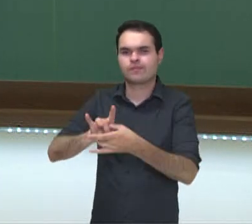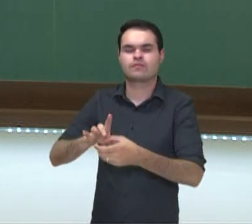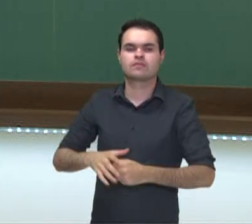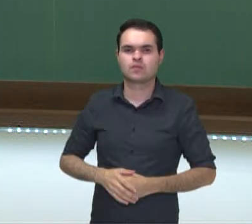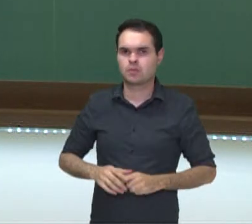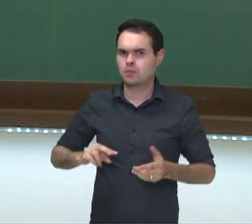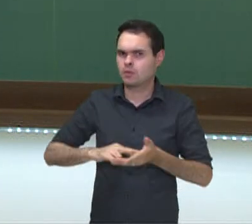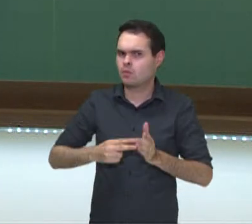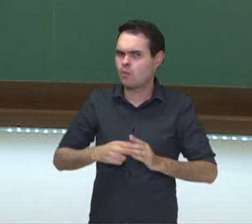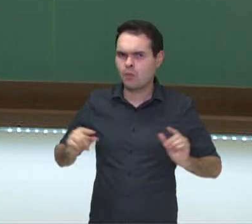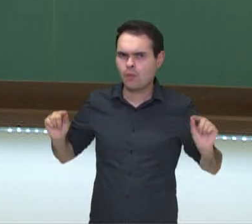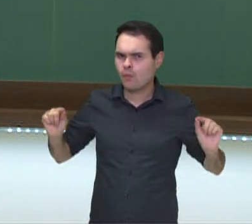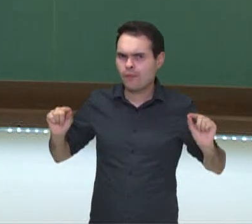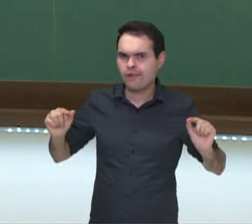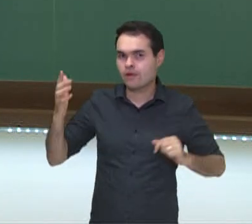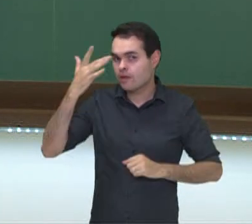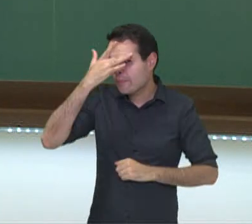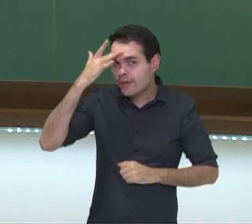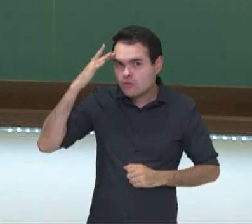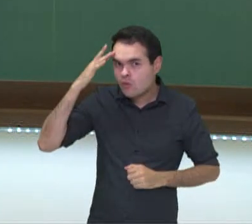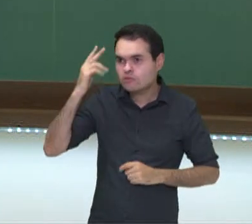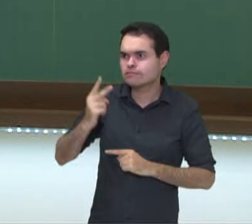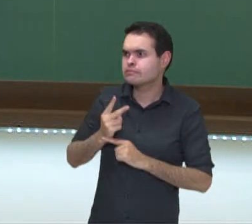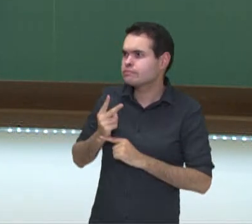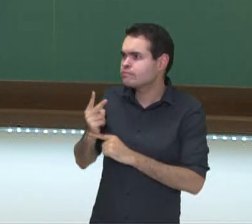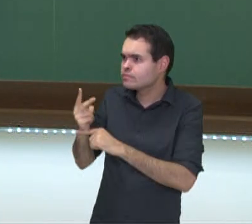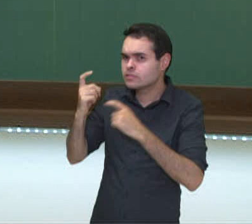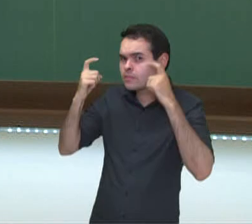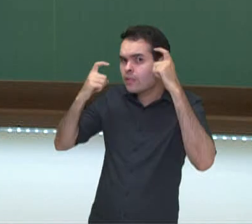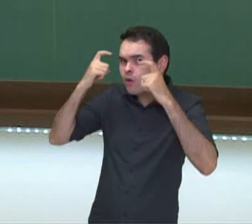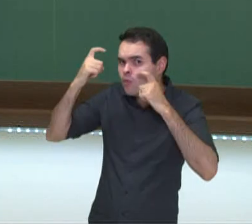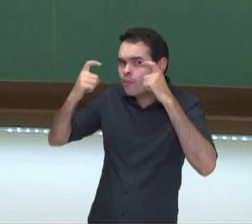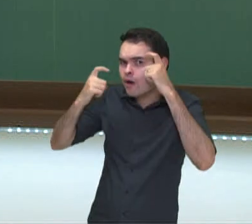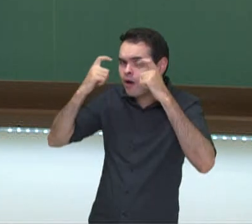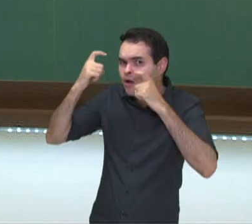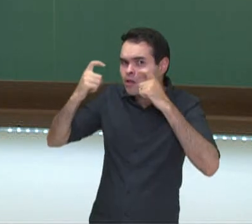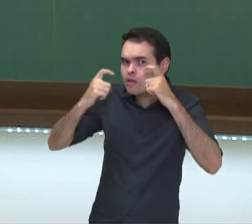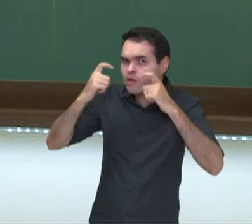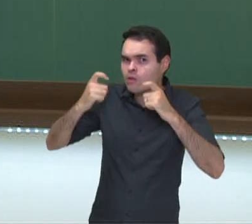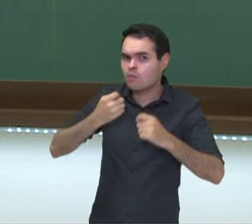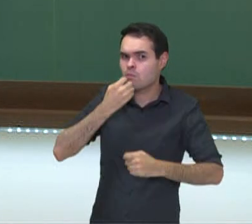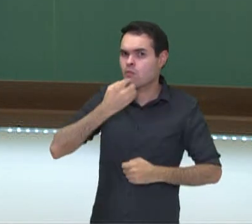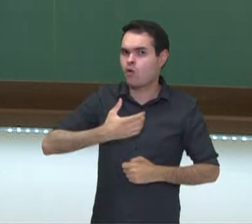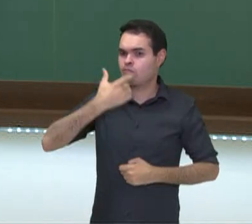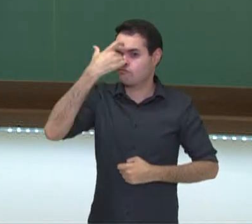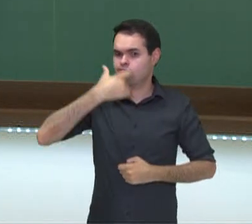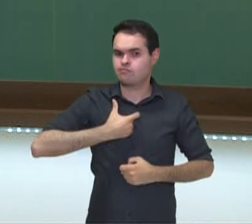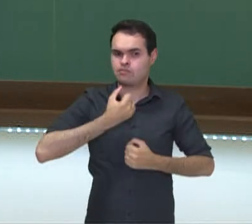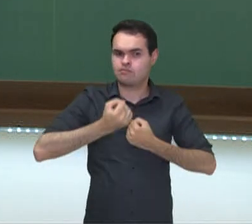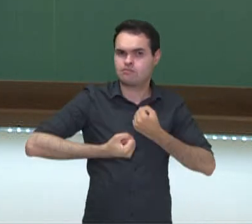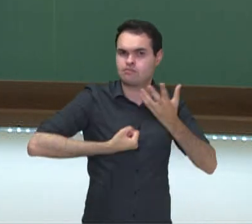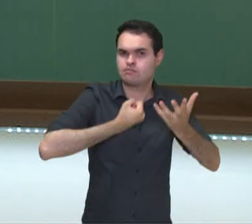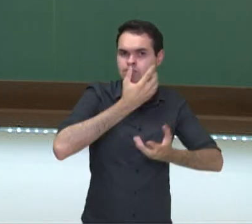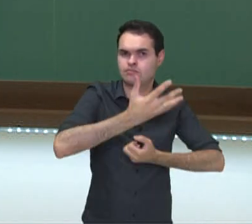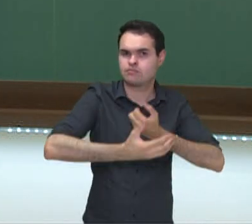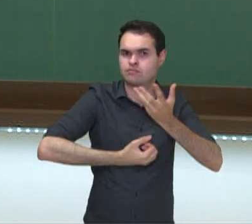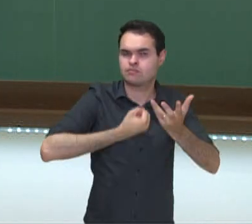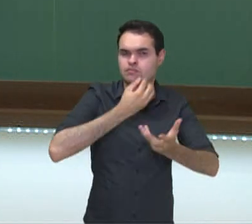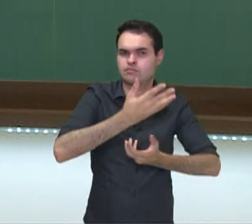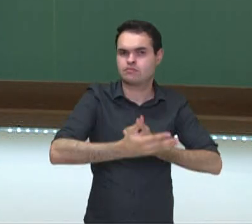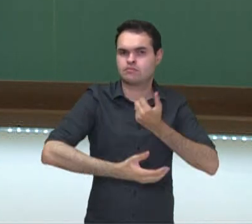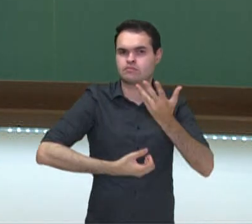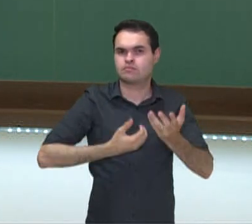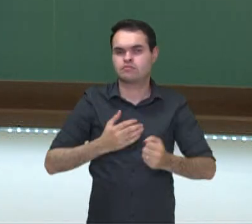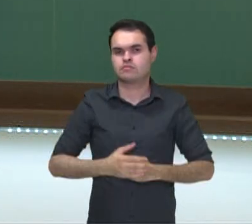isso significa? Que as pessoas estão preocupadas com a boa comunicação, com o desenvolvimento